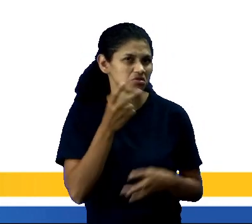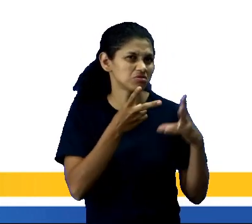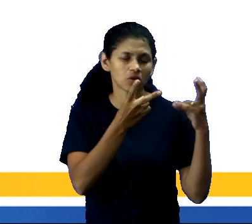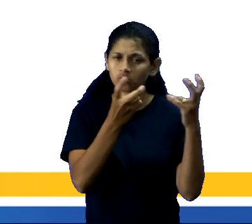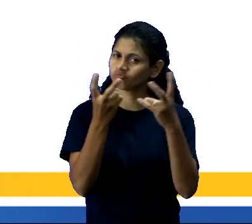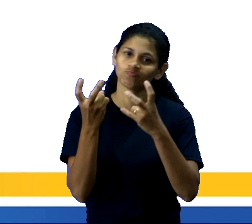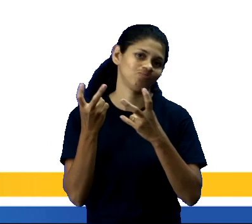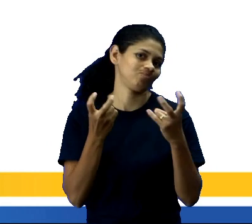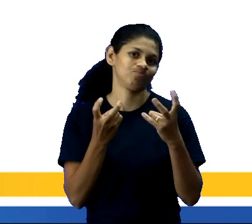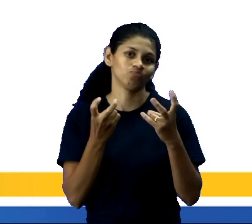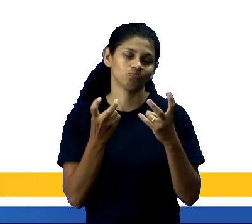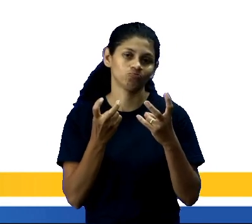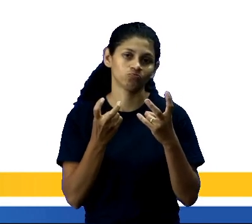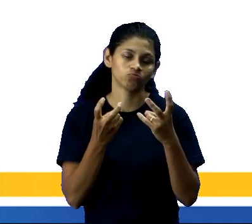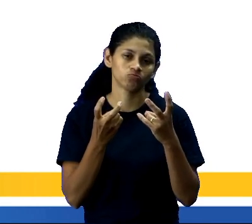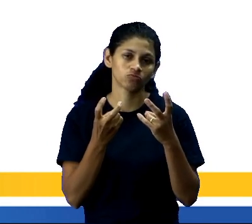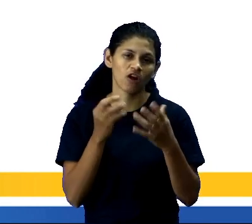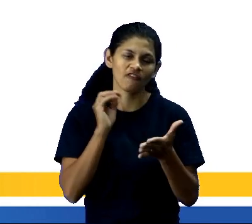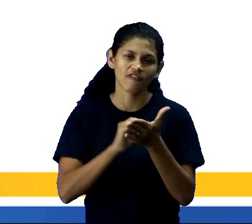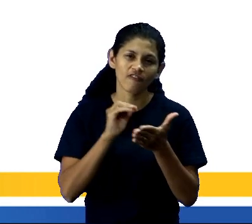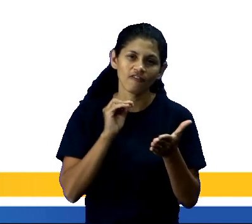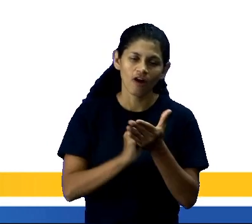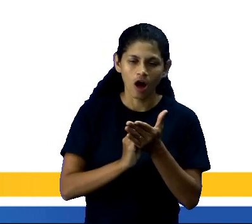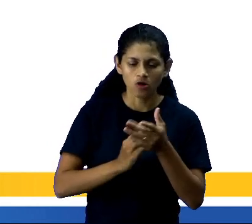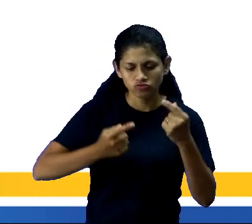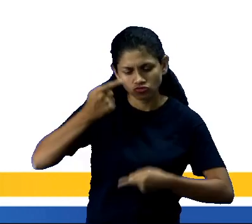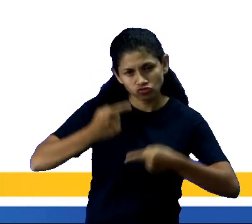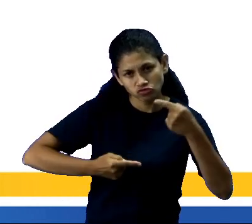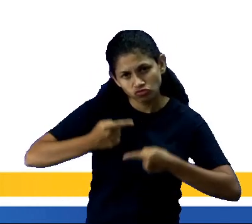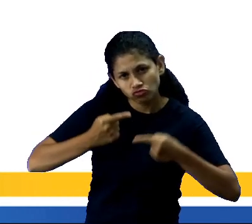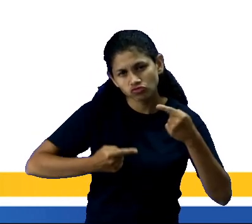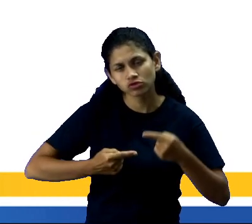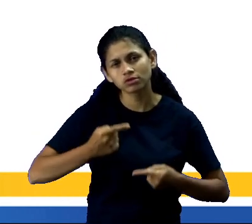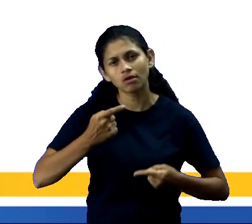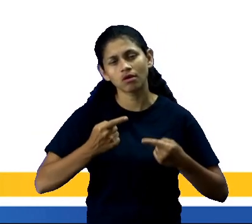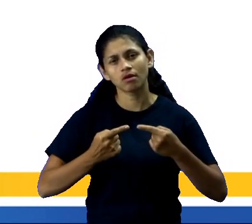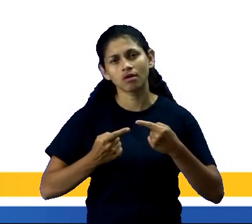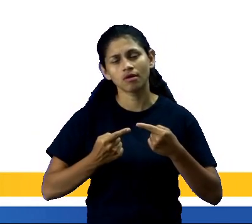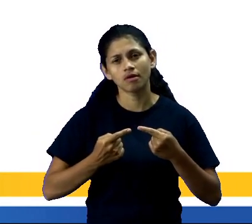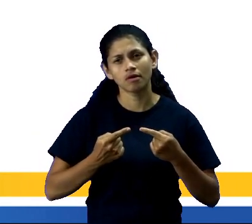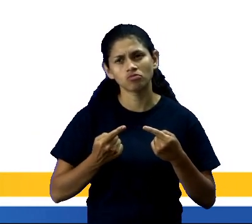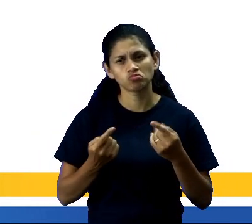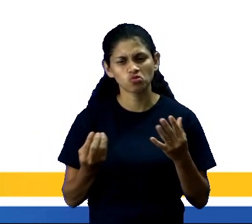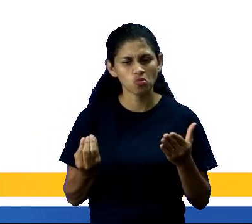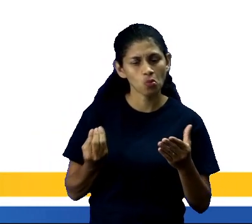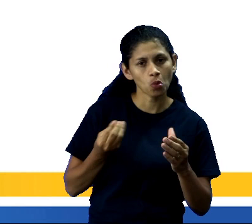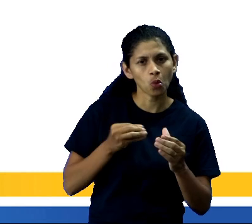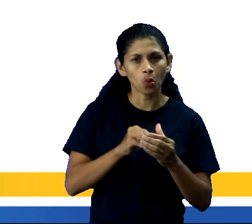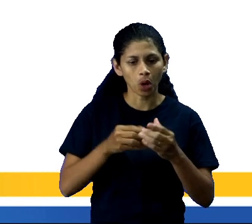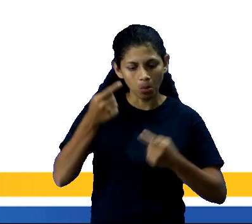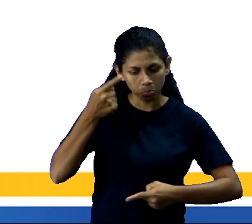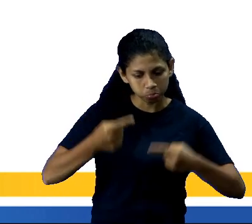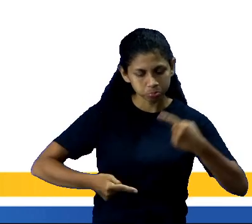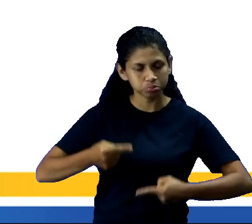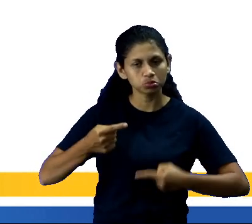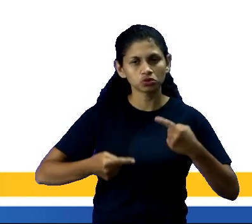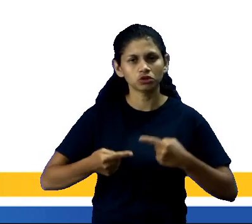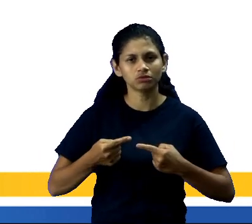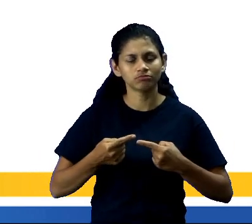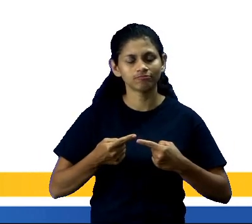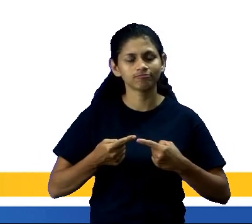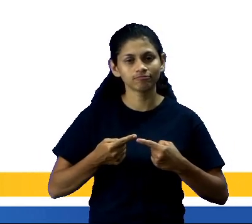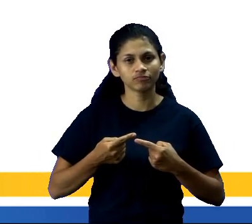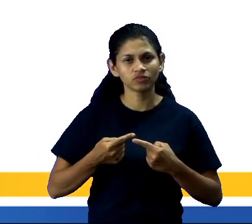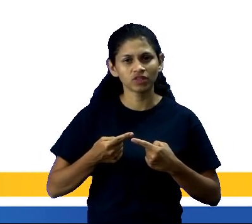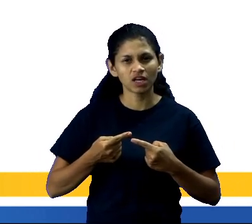de um repertório político. A autora quis colocar a política no meio, uma vibe meio Jogos Vorazes. Ela quis fazer uma